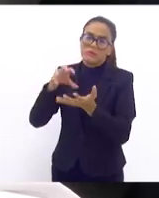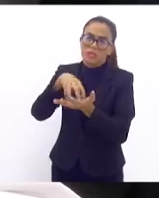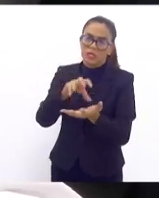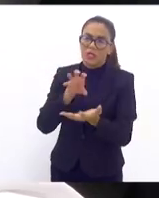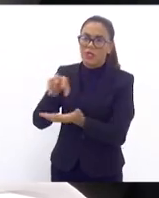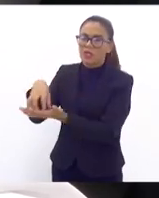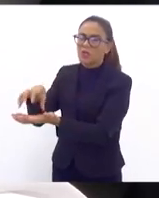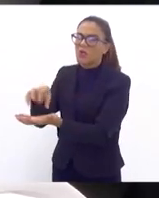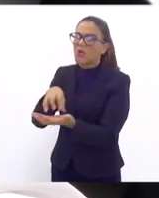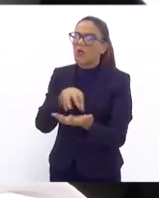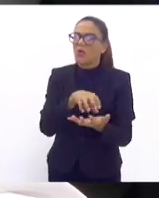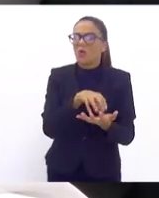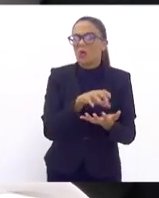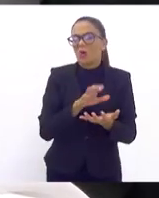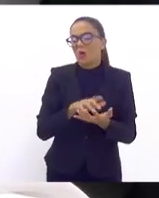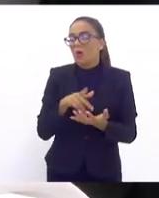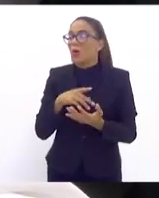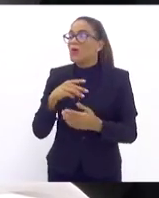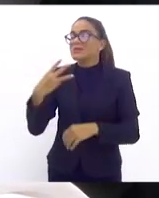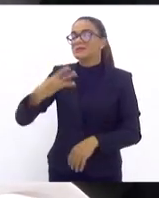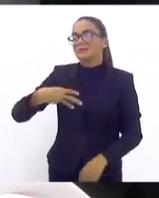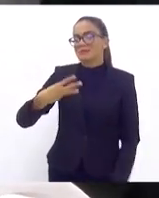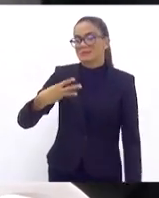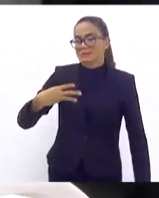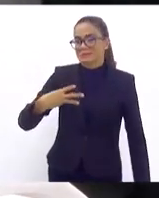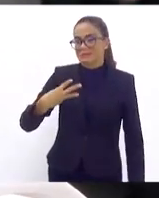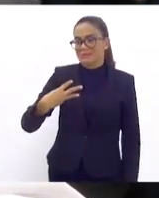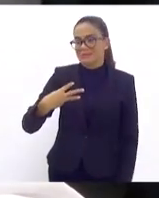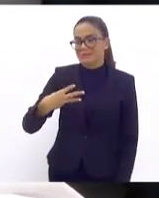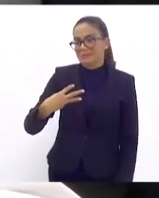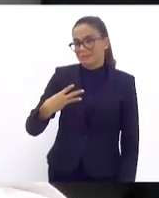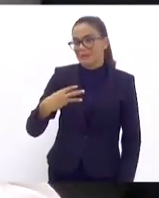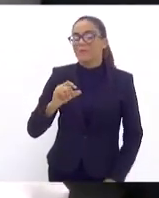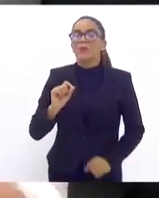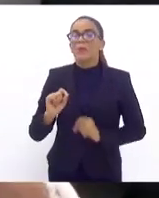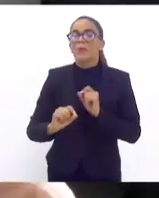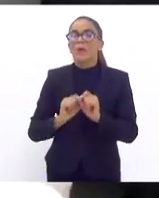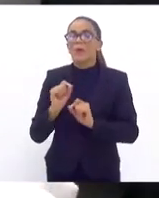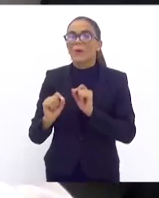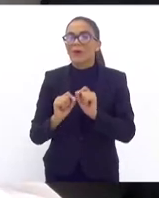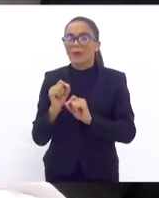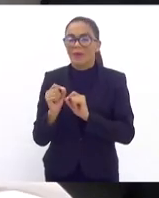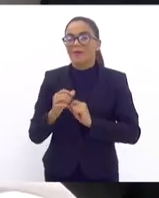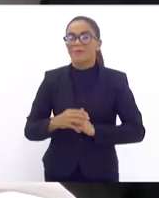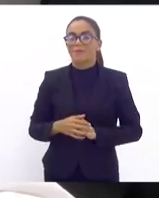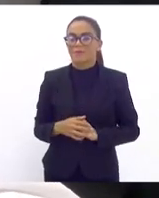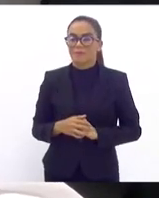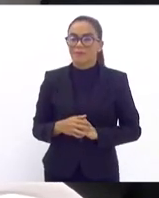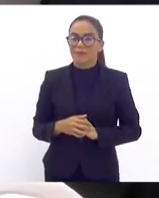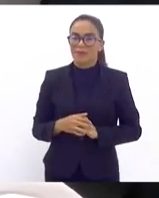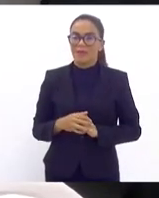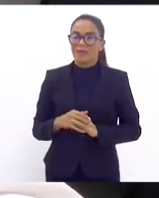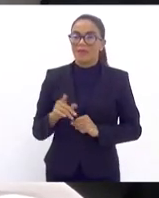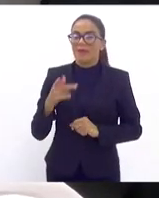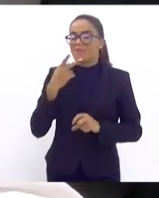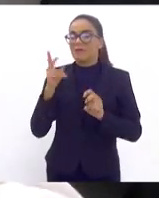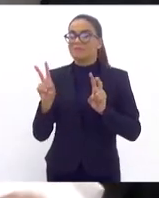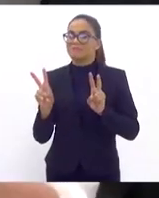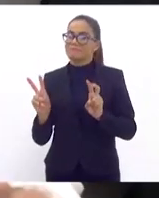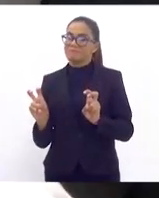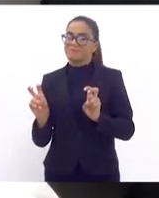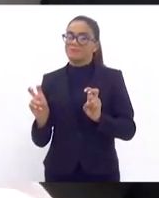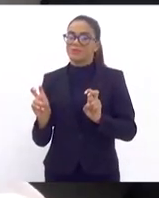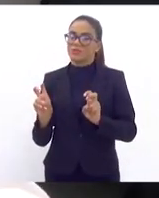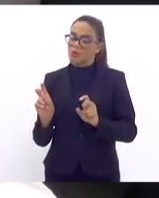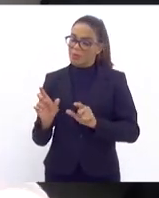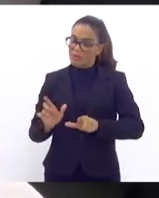mas setores que são prestadores de serviço, que fala justamente da questão, né, de uma